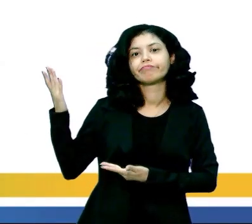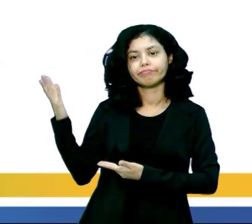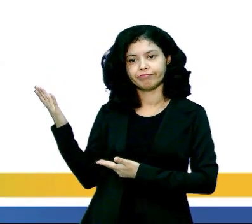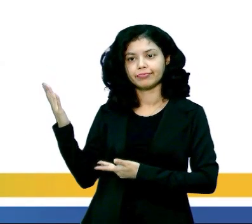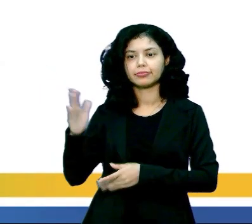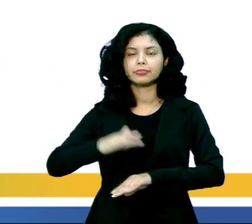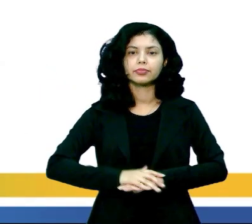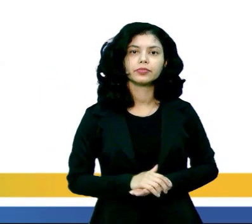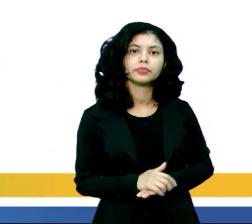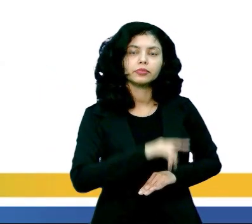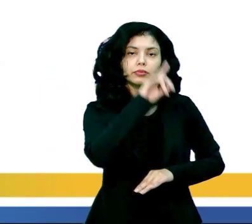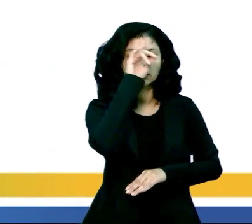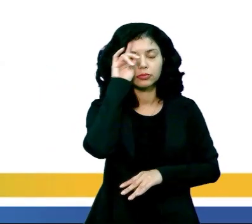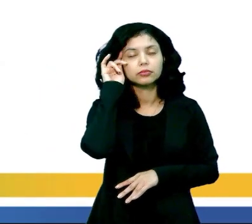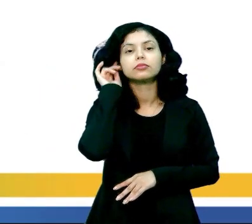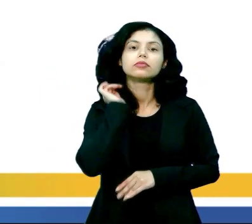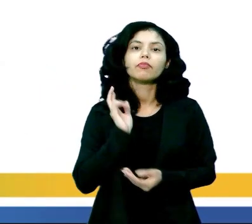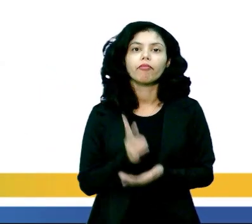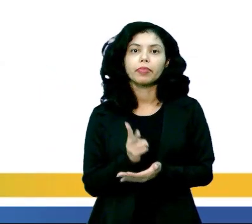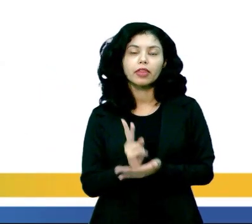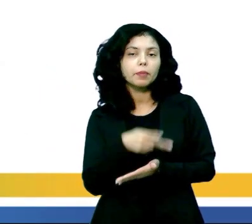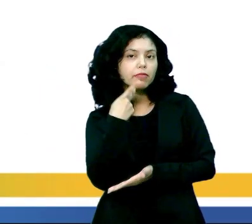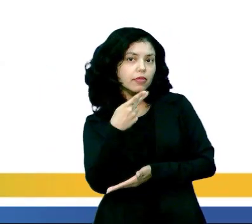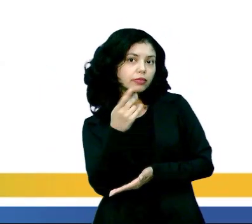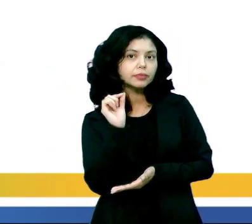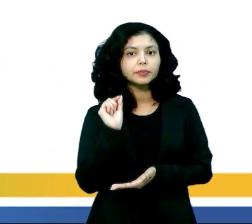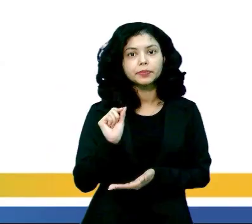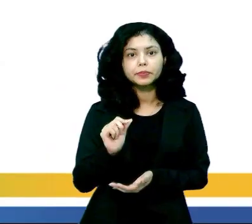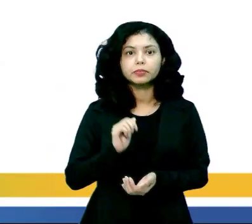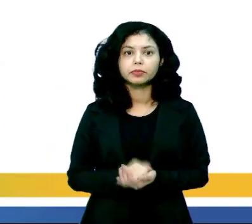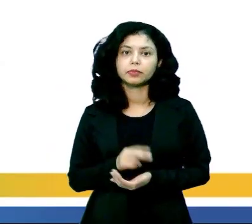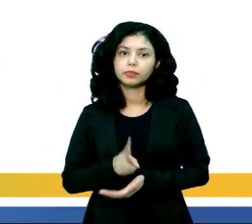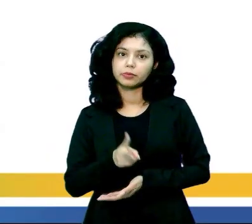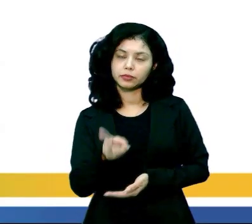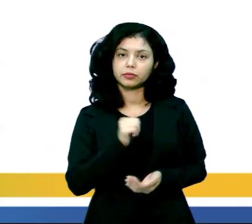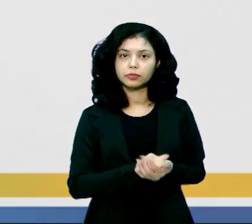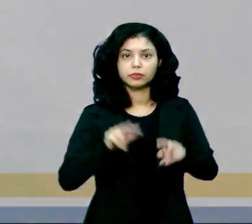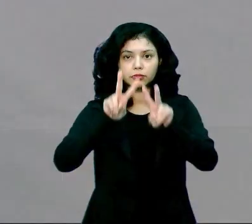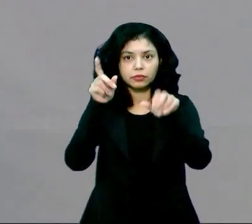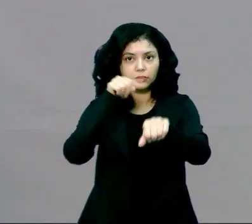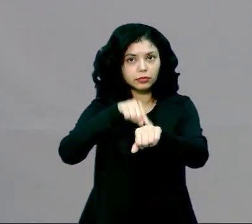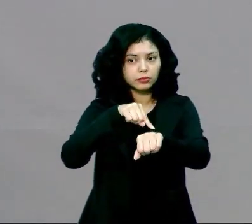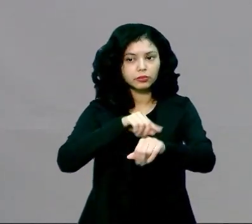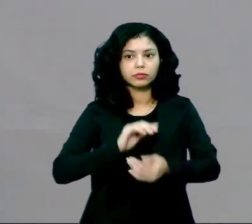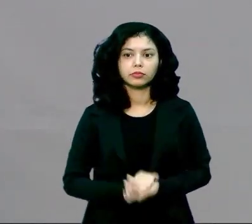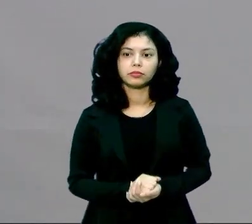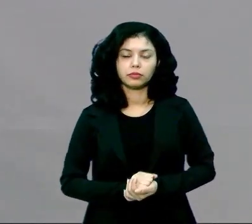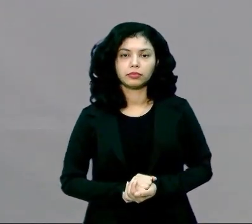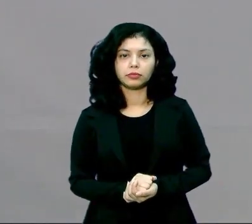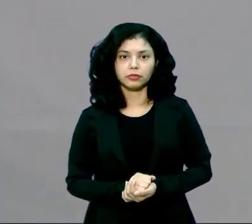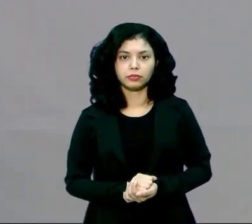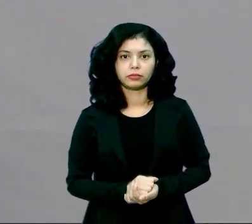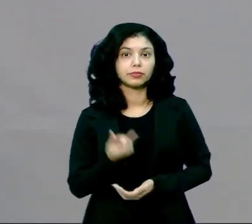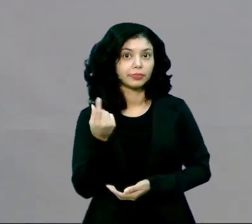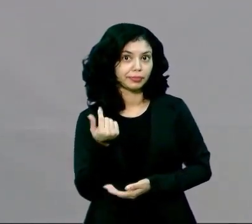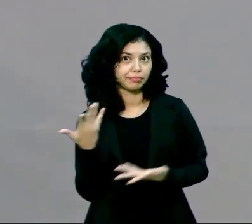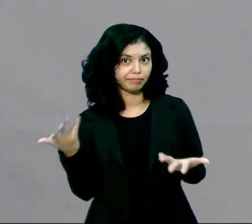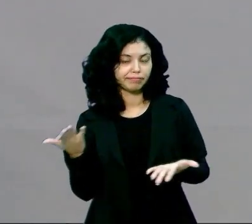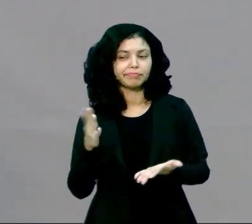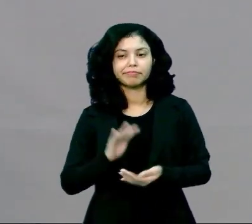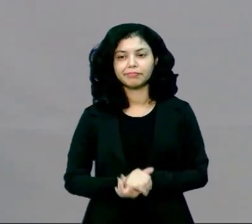né? Então, eu sempre digo para otimizarmos o nosso tempo, né? Tempo é